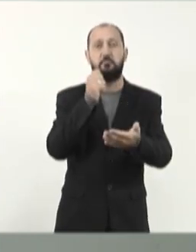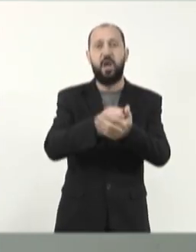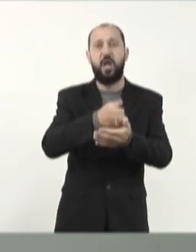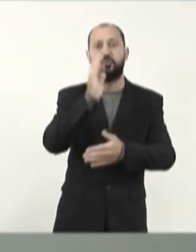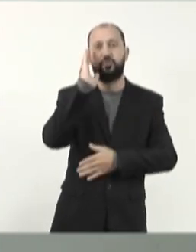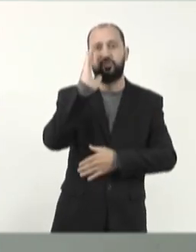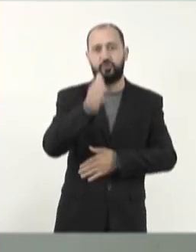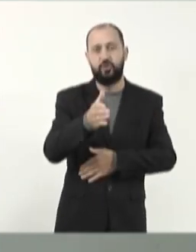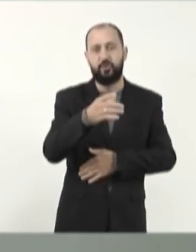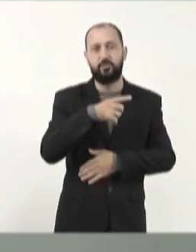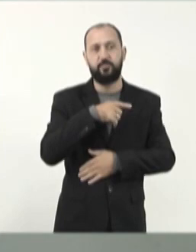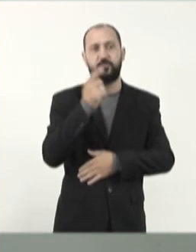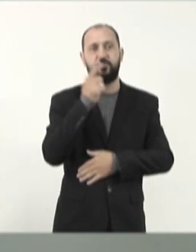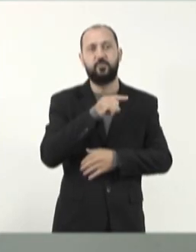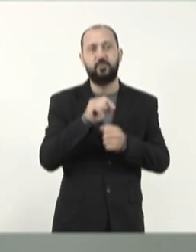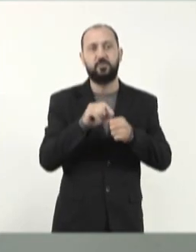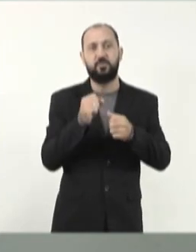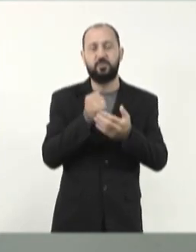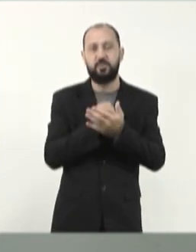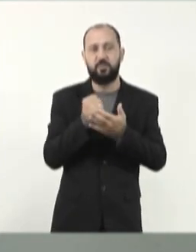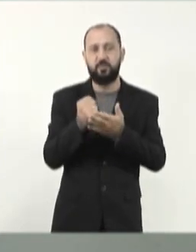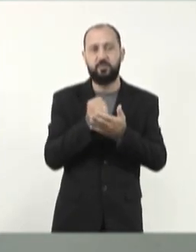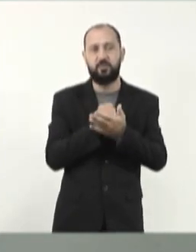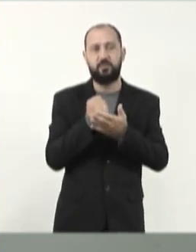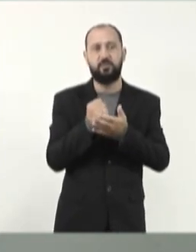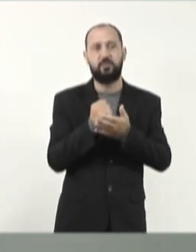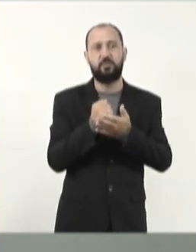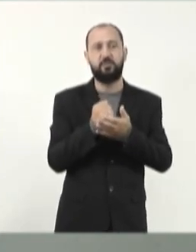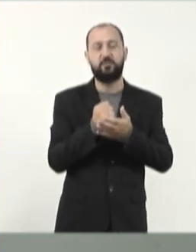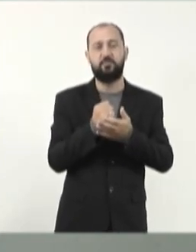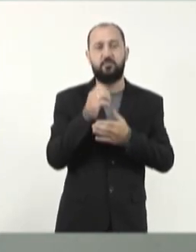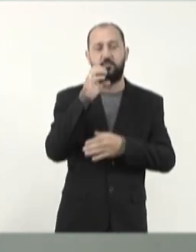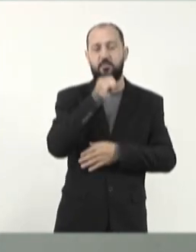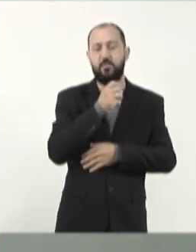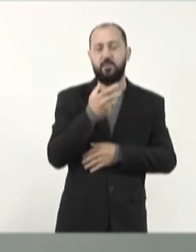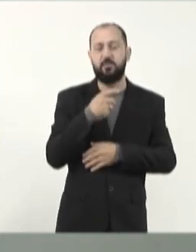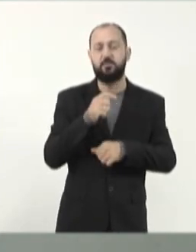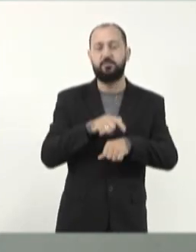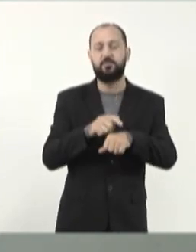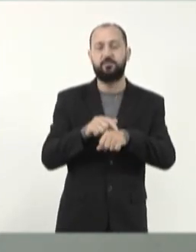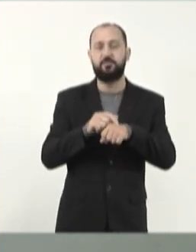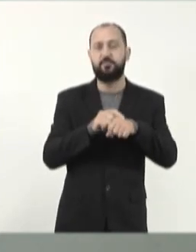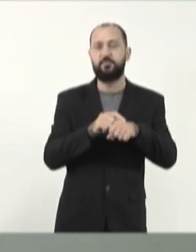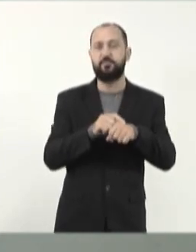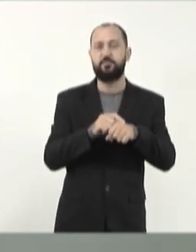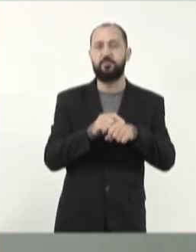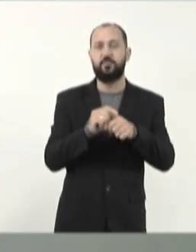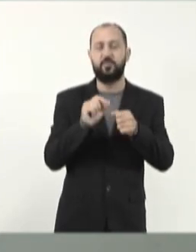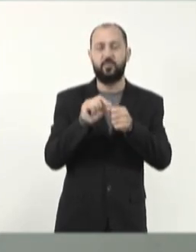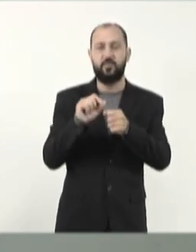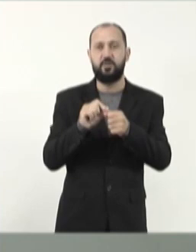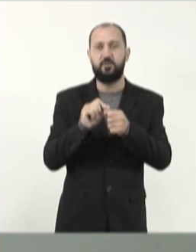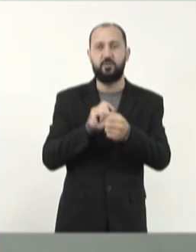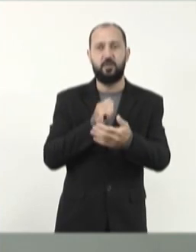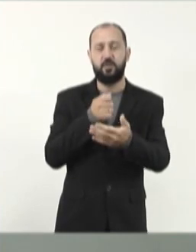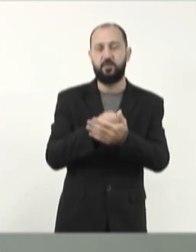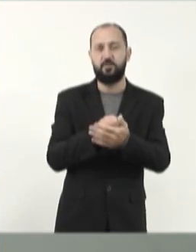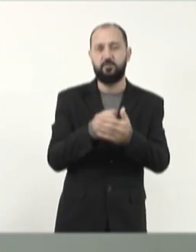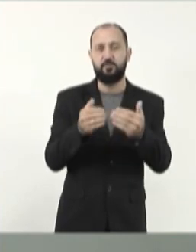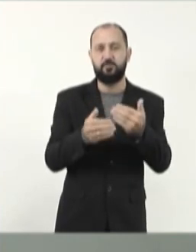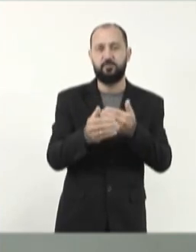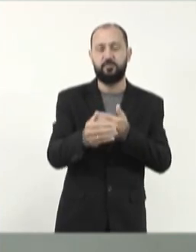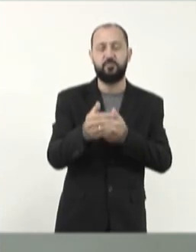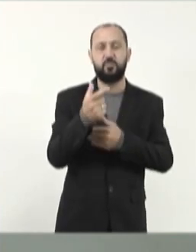para que os deputados possam fazer esse cadastro ali, uma análise mais célere de todas as etapas para que a emenda possa ser efetivamente paga no decorrer